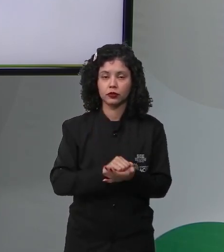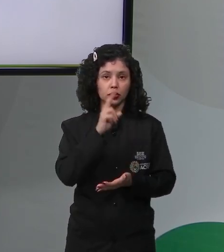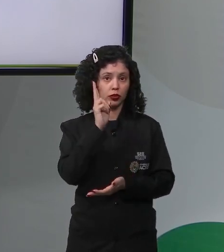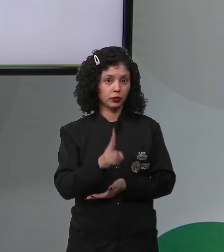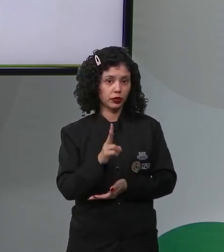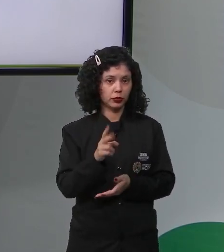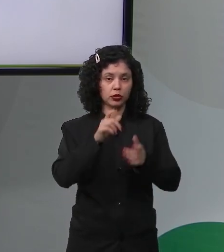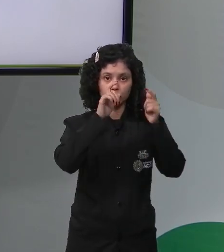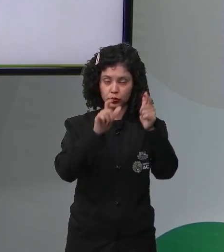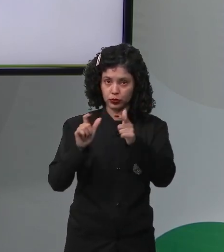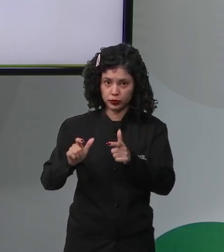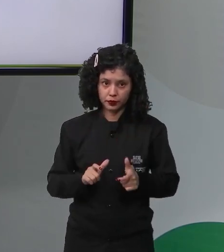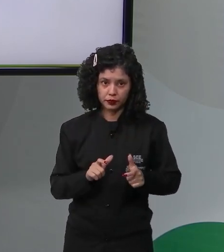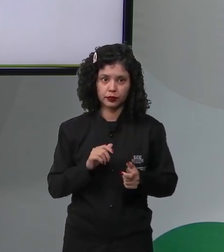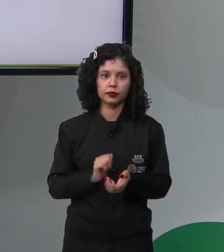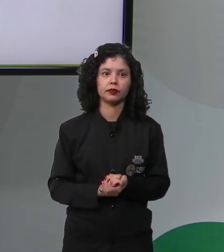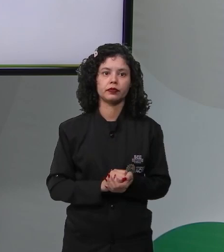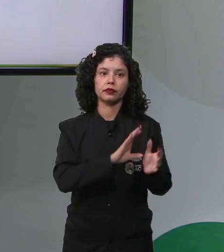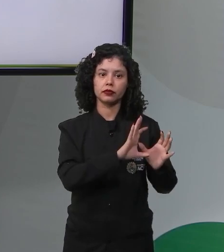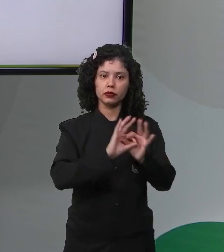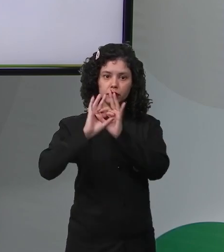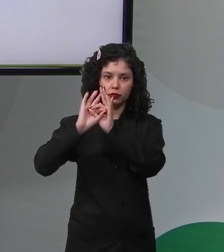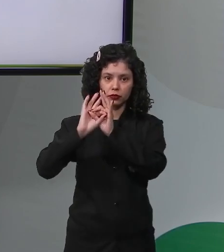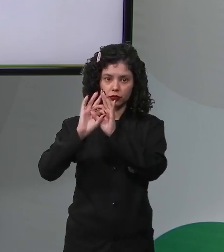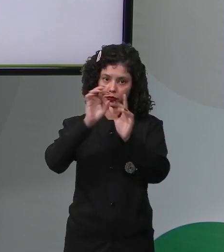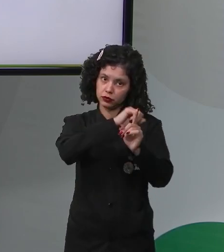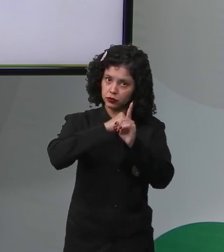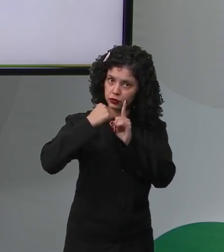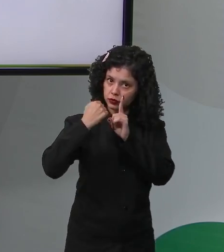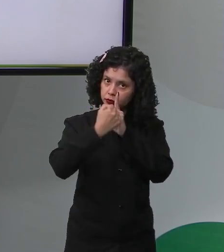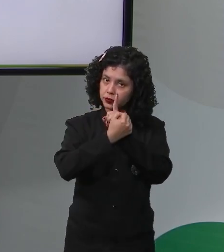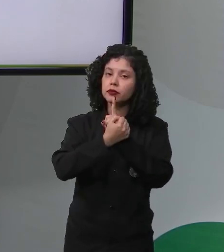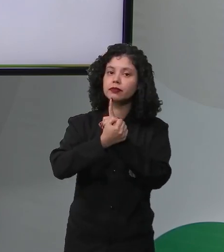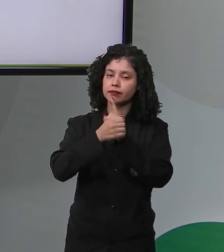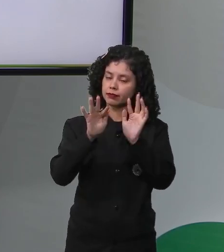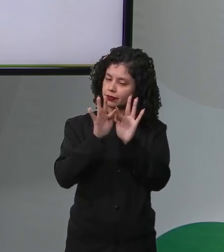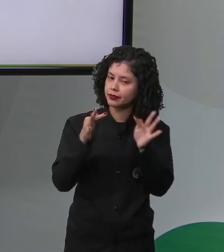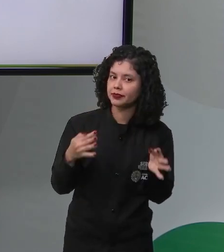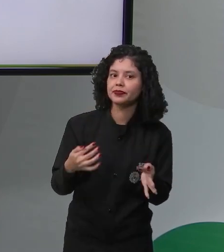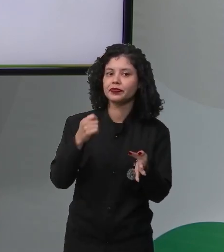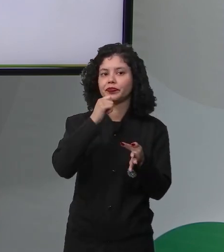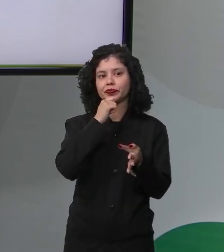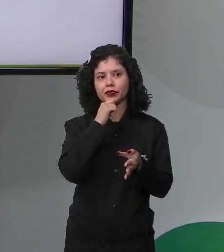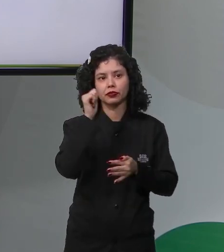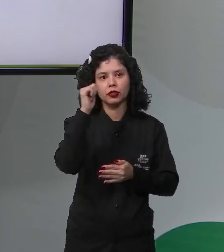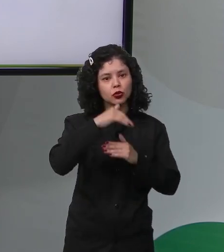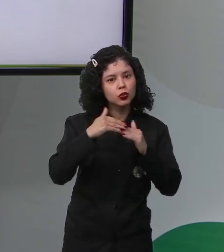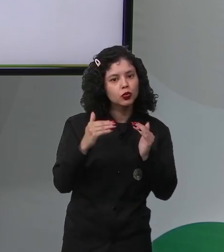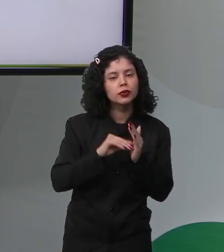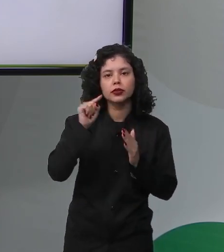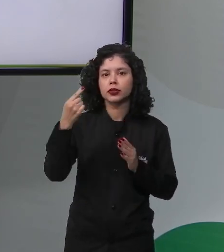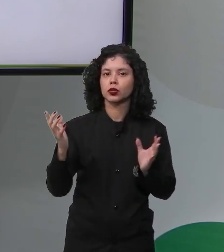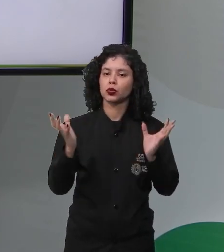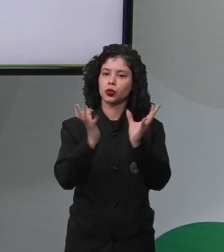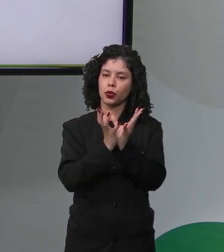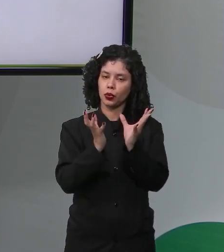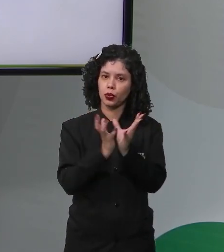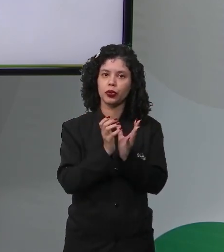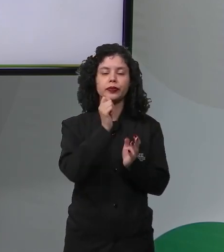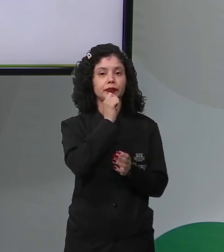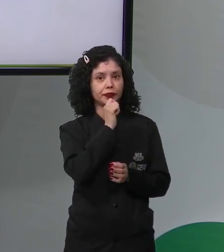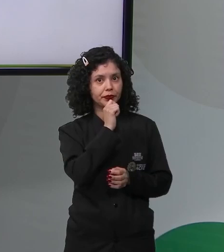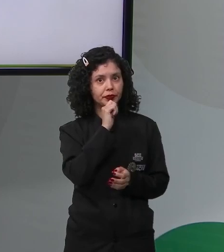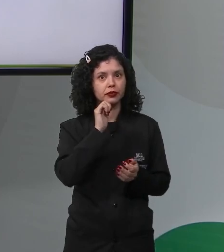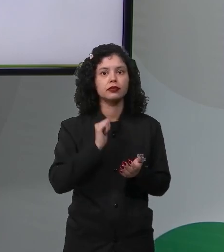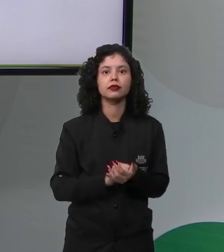mesmo espaço. Coesão. Social está mais simples. É tudo aquilo que é coletivo, é